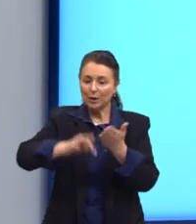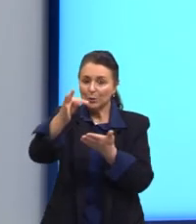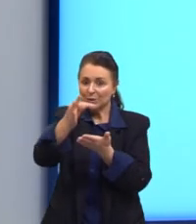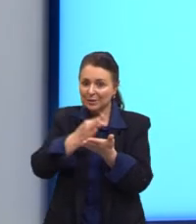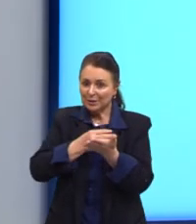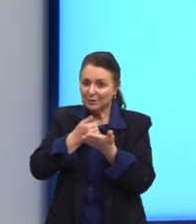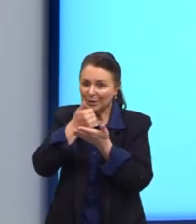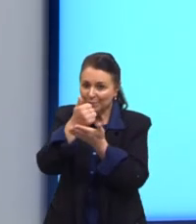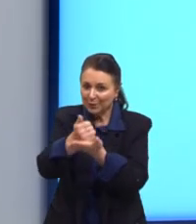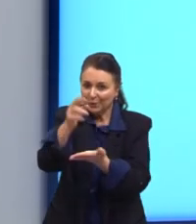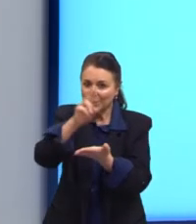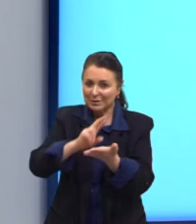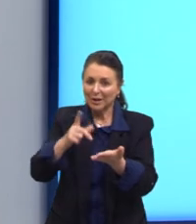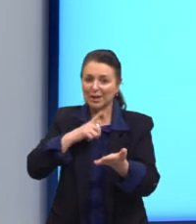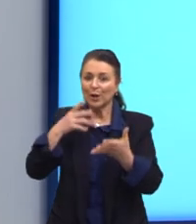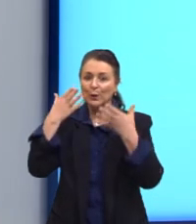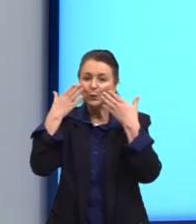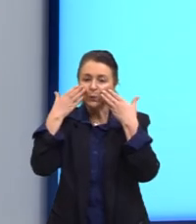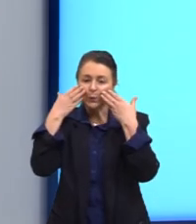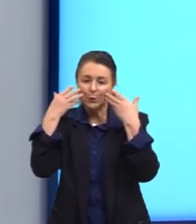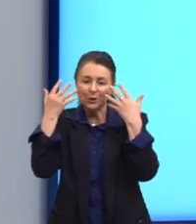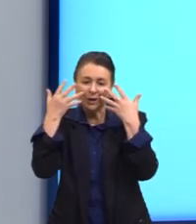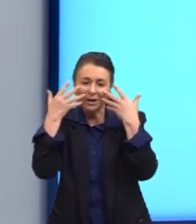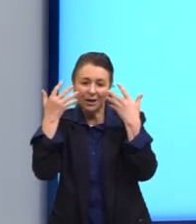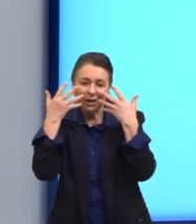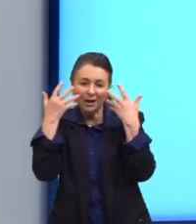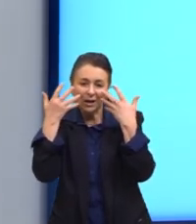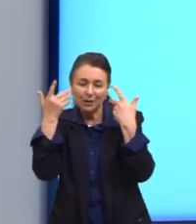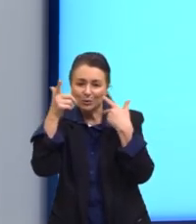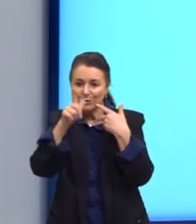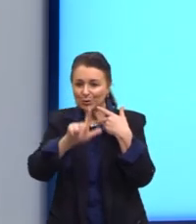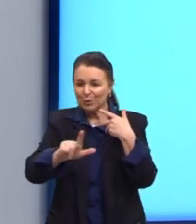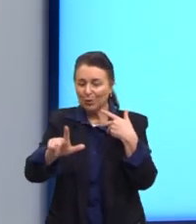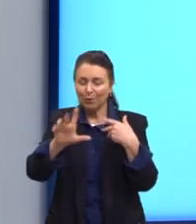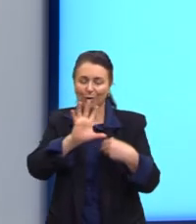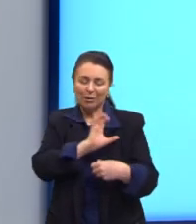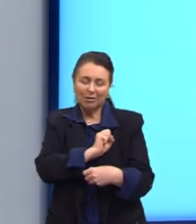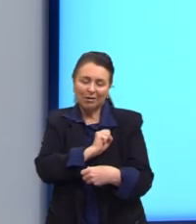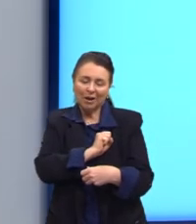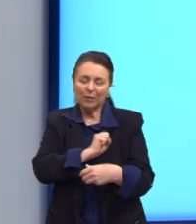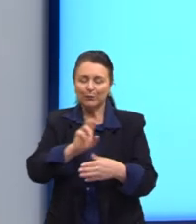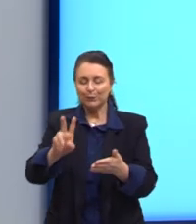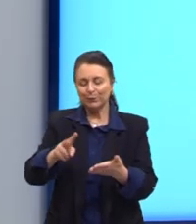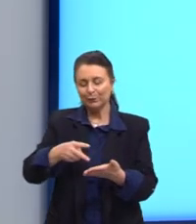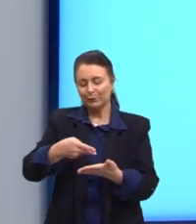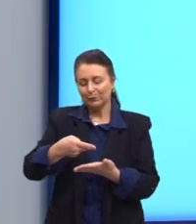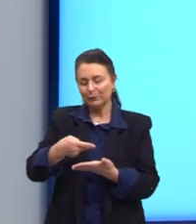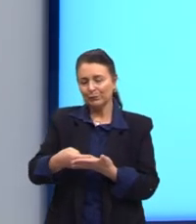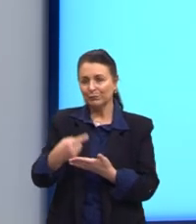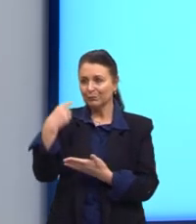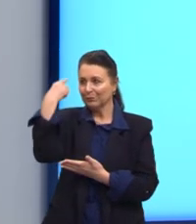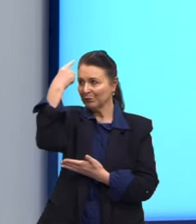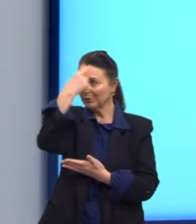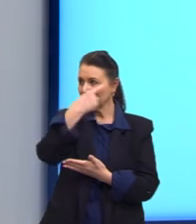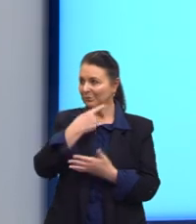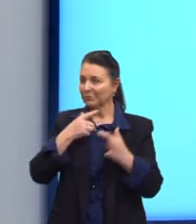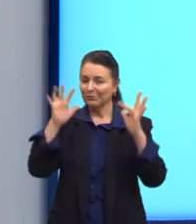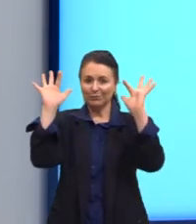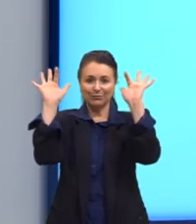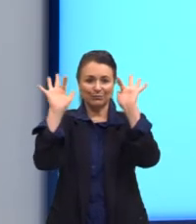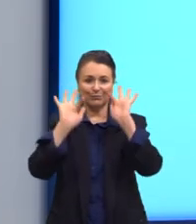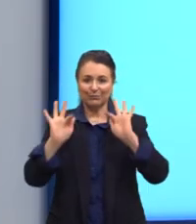apoio da redação nós temos o garfo de novamente o adorável garfo de com uma cara de satisfeito